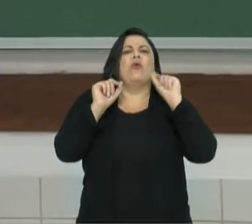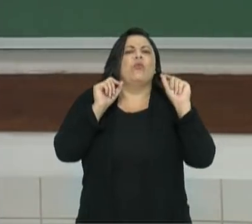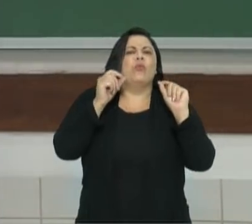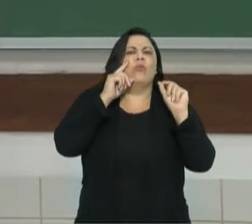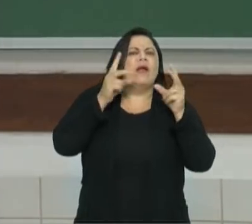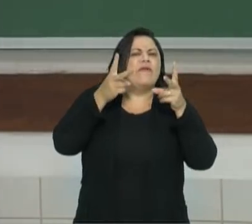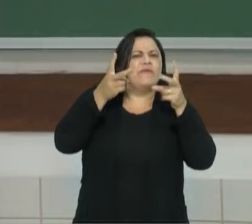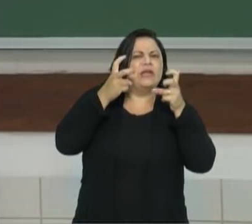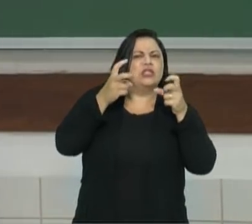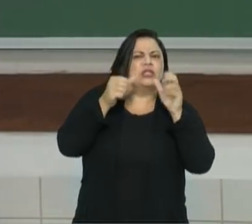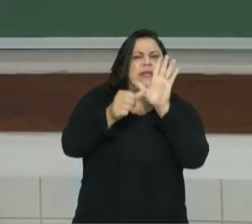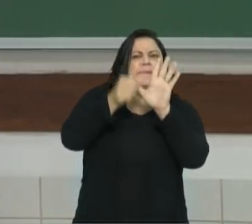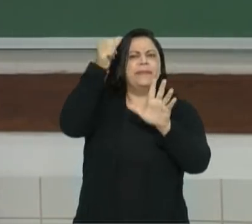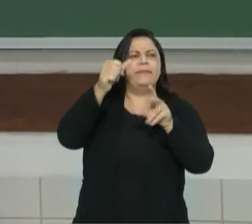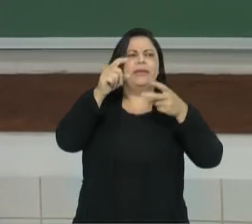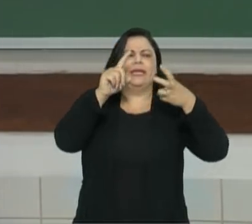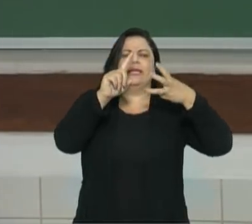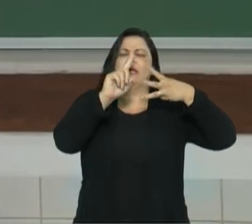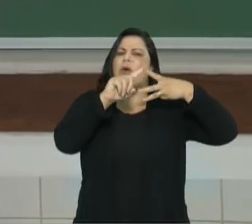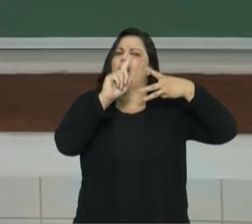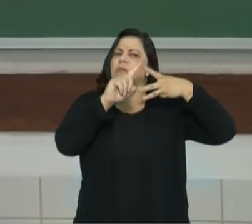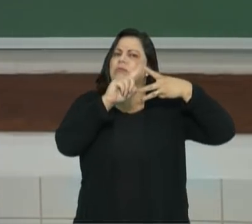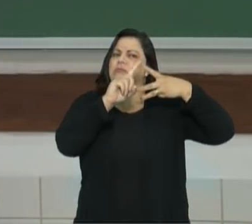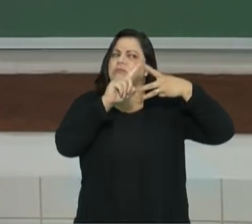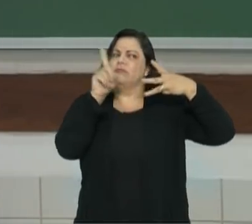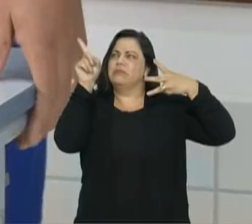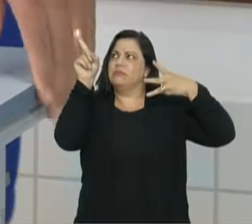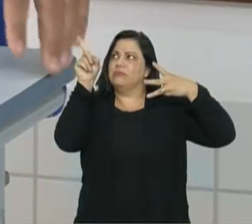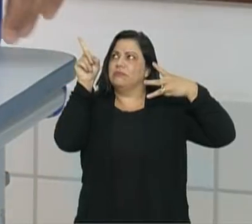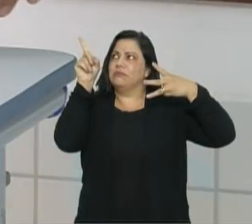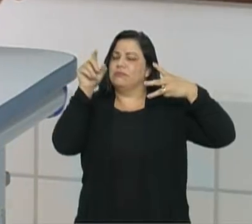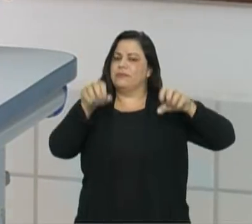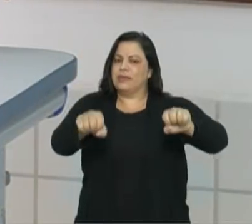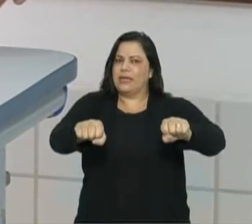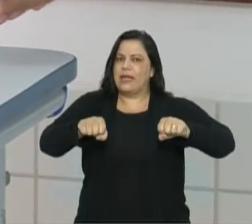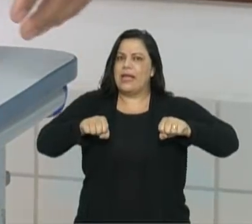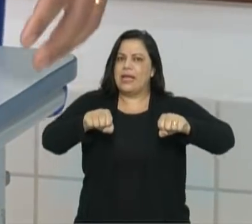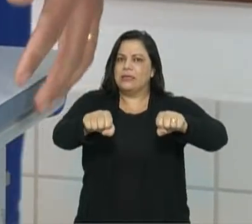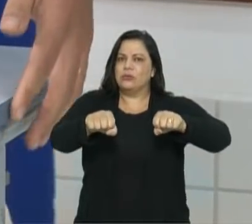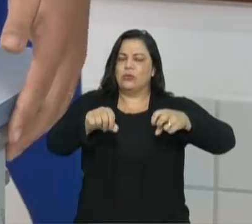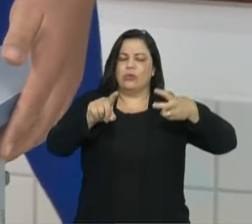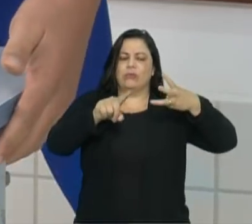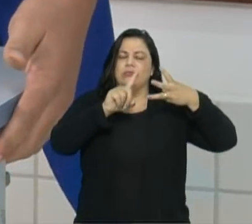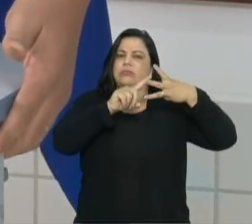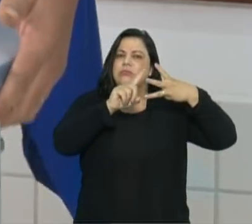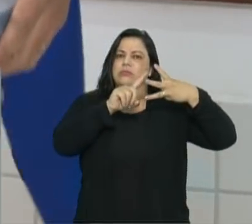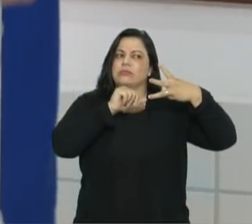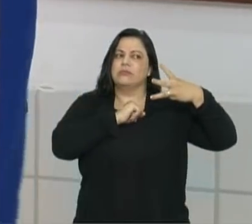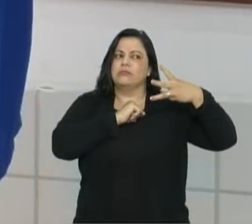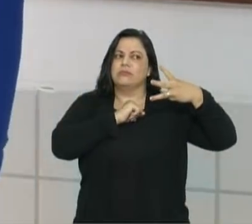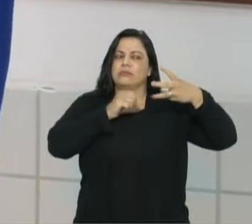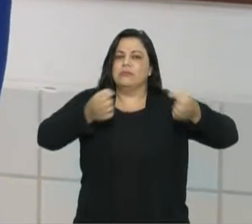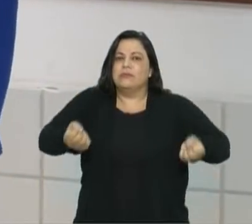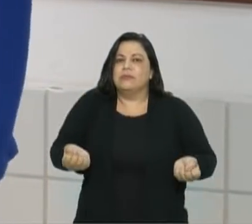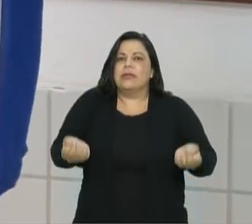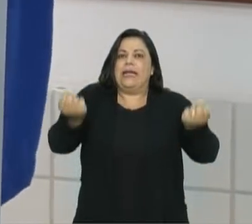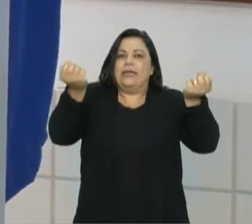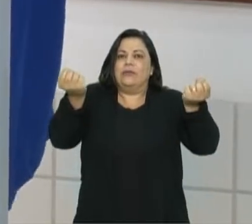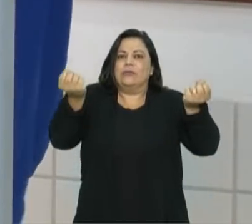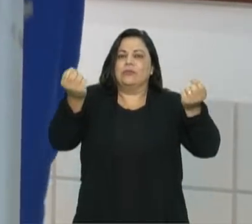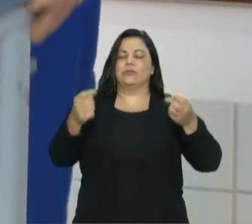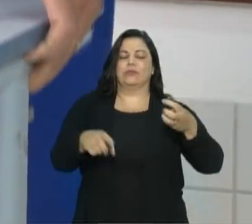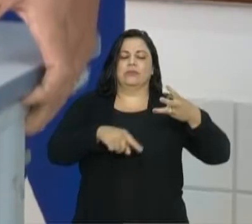Vejo que na primeira situação eu arrastei a mesa. Na segunda situação, eu acabei levantando a